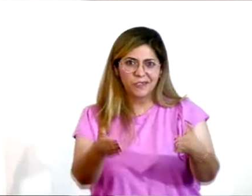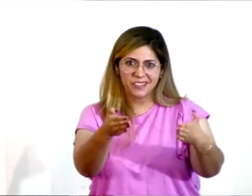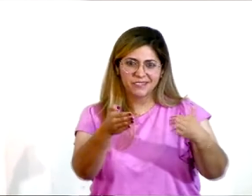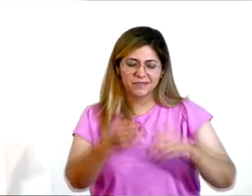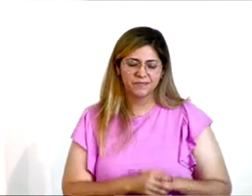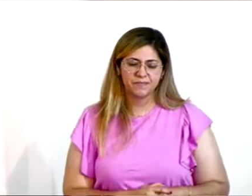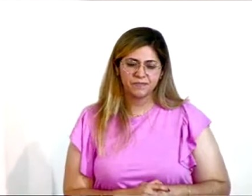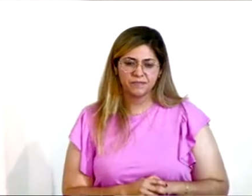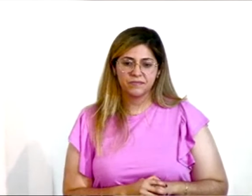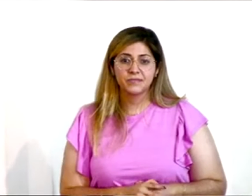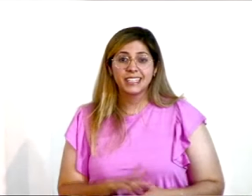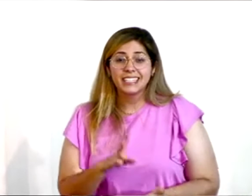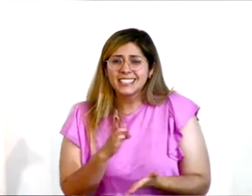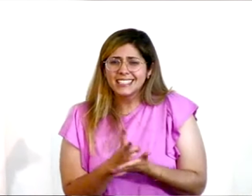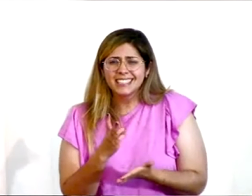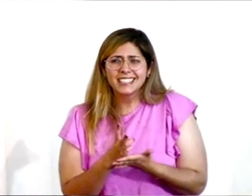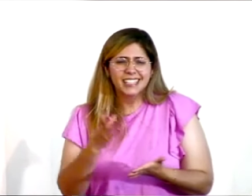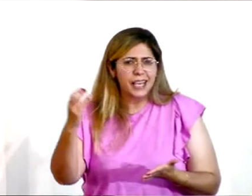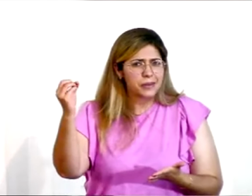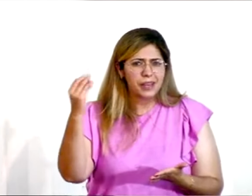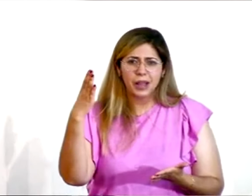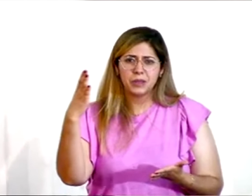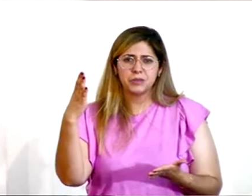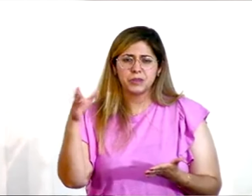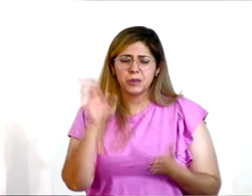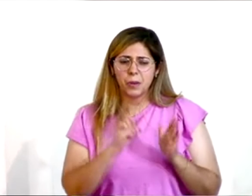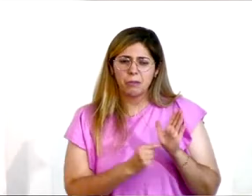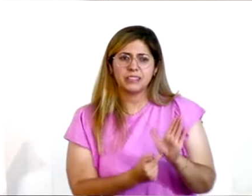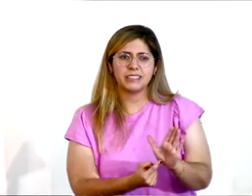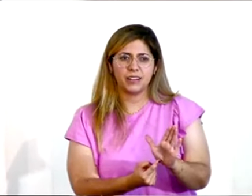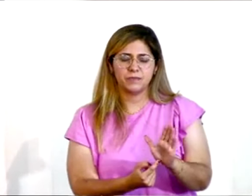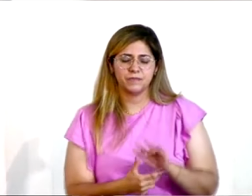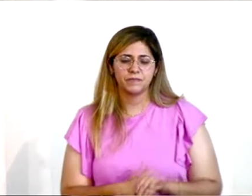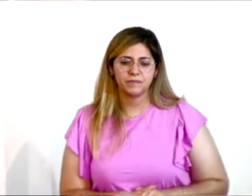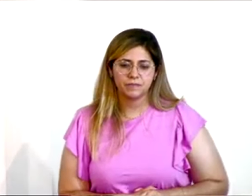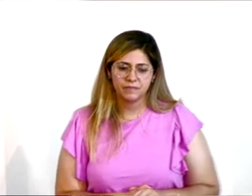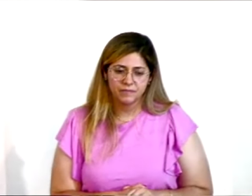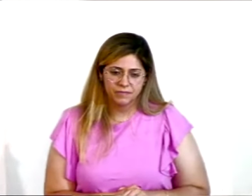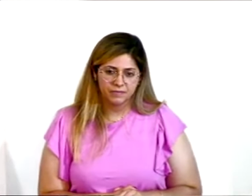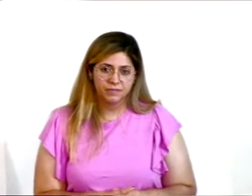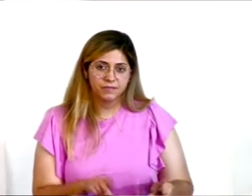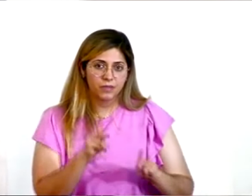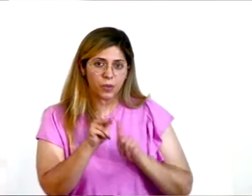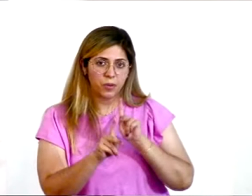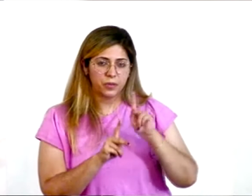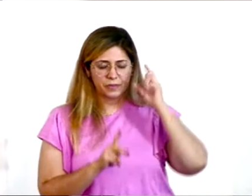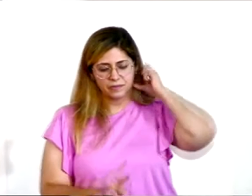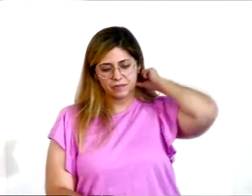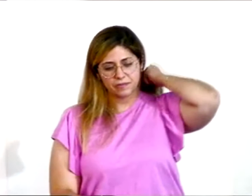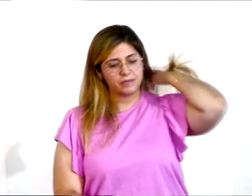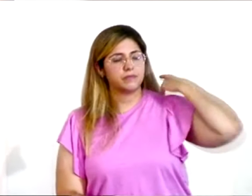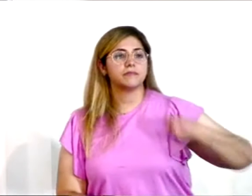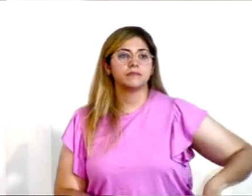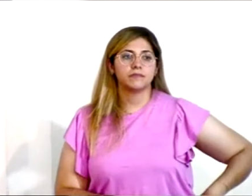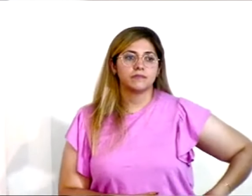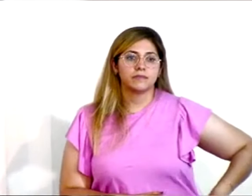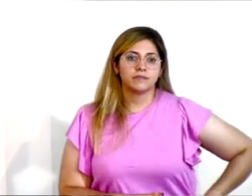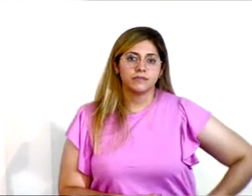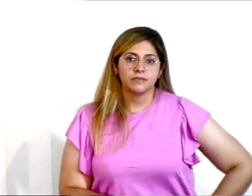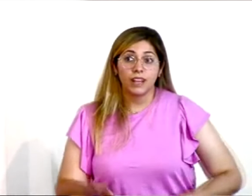luz sempre esteve como um instrumento de Deus para o seu povo. E Deus usa isso de